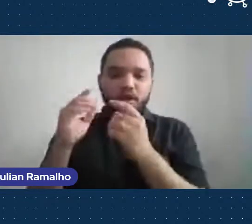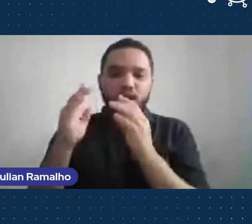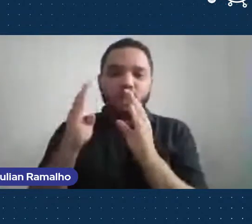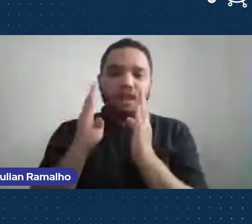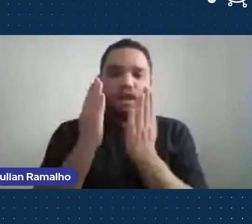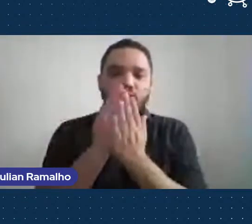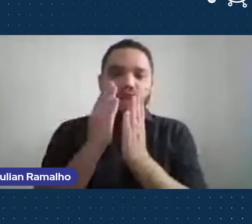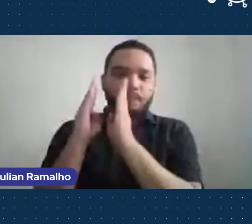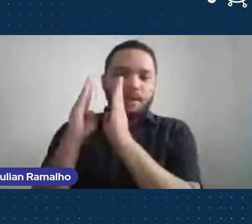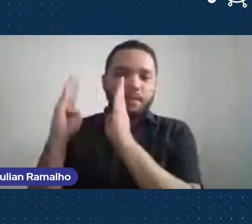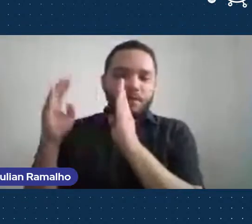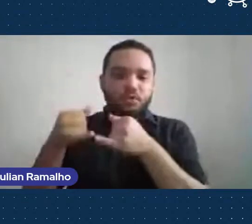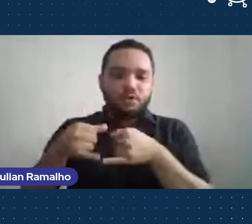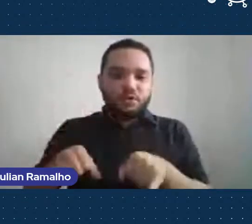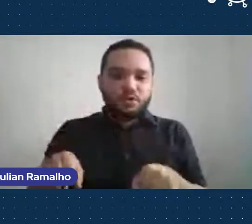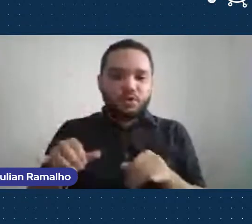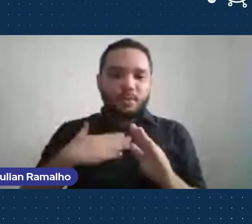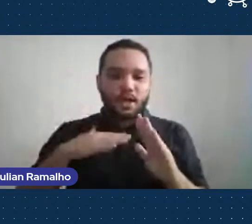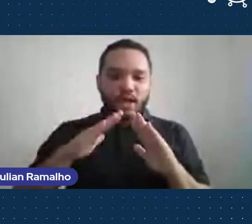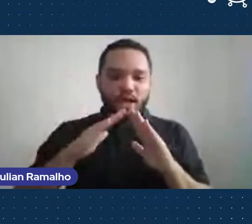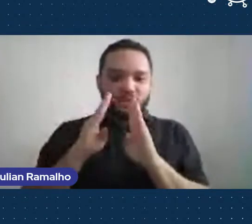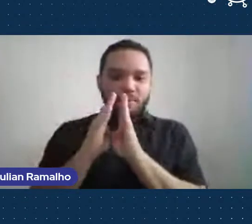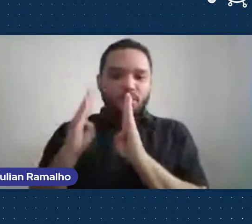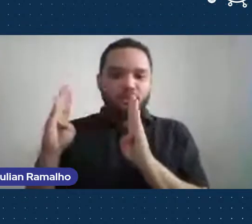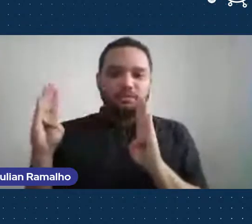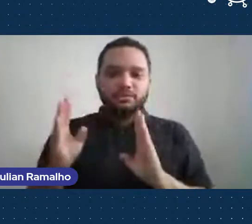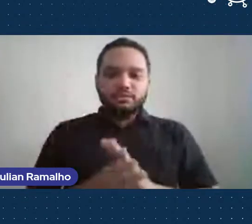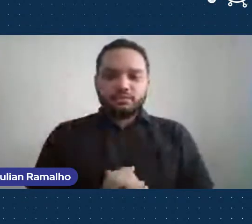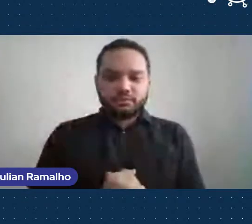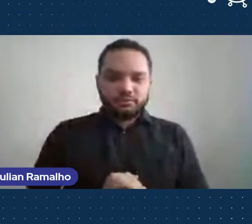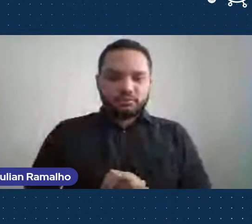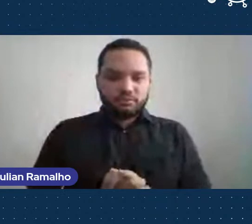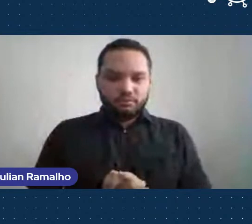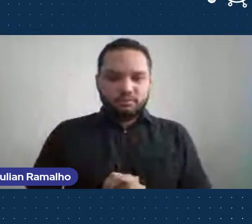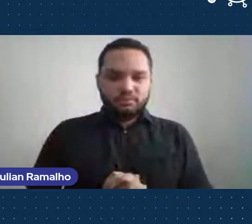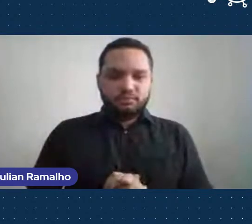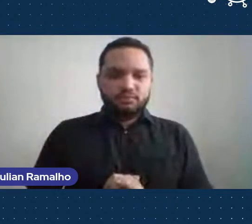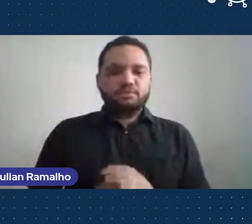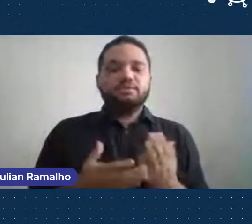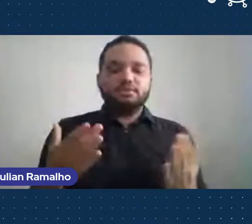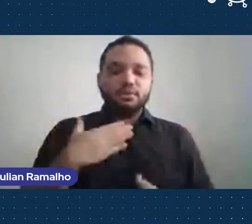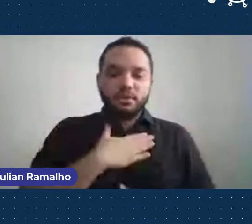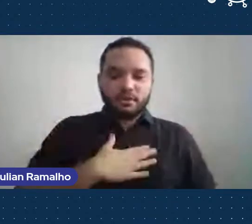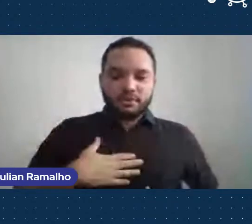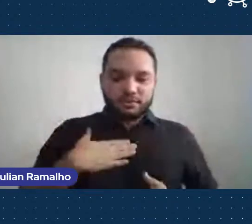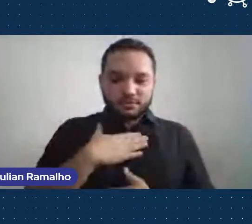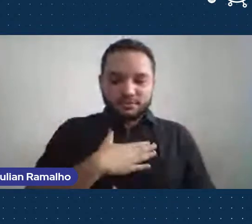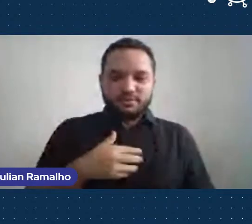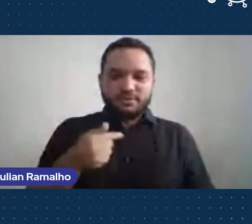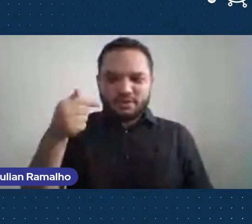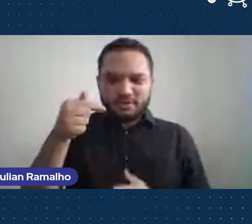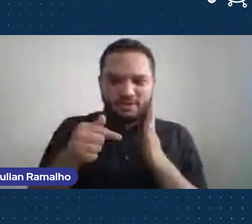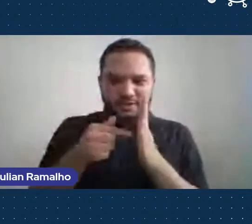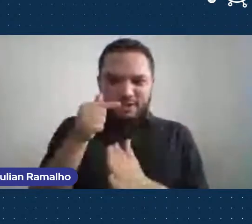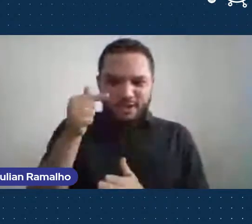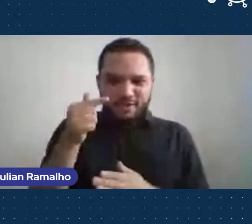na biblioteca da minha casa. Então, é um prazer estar aqui pela 7ª vez,